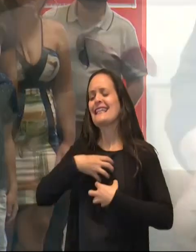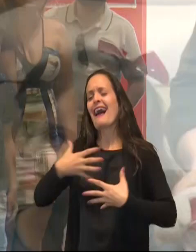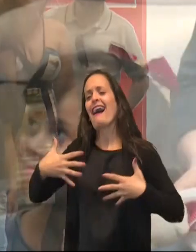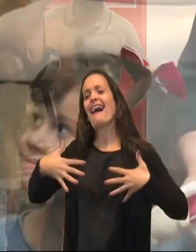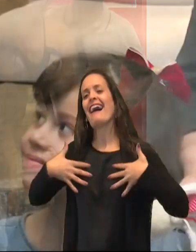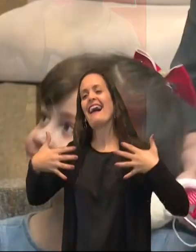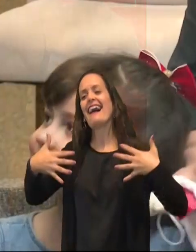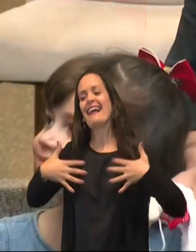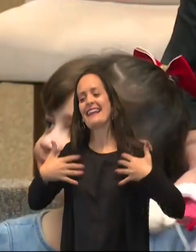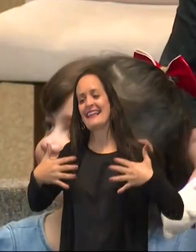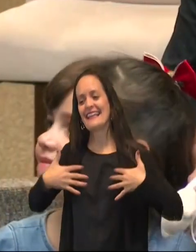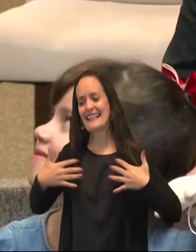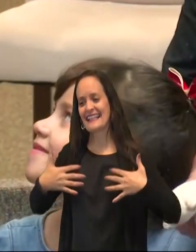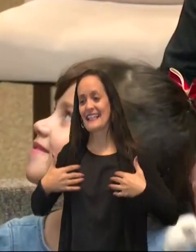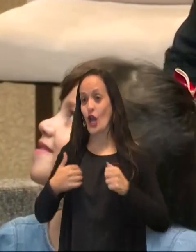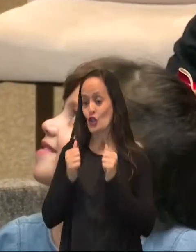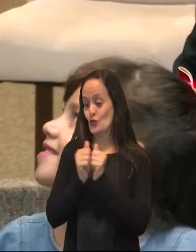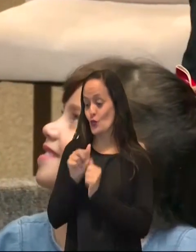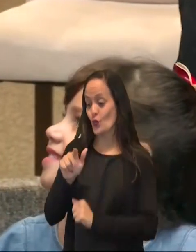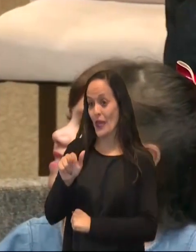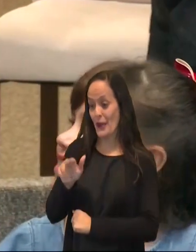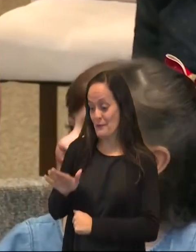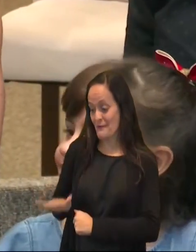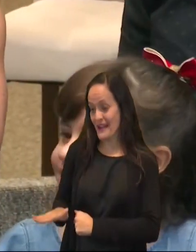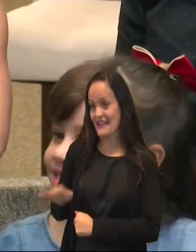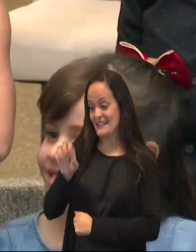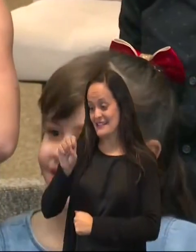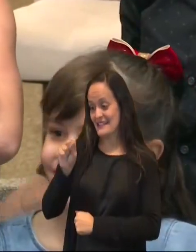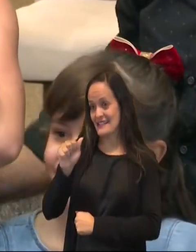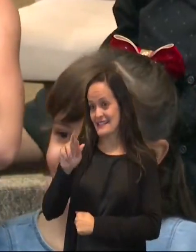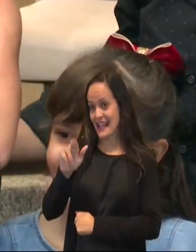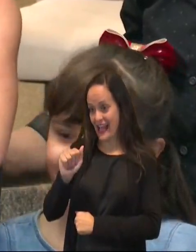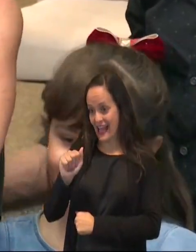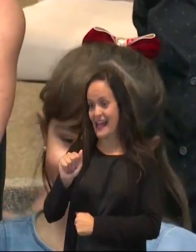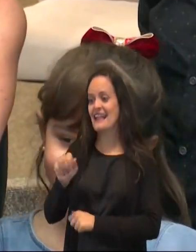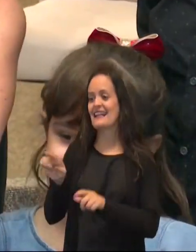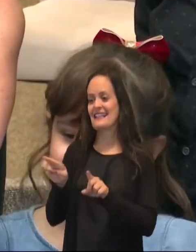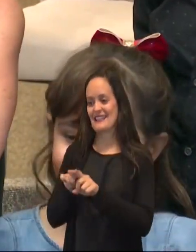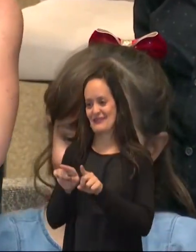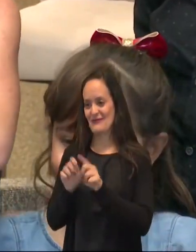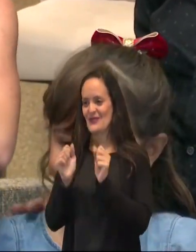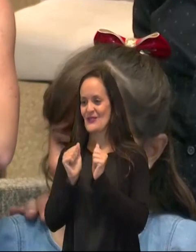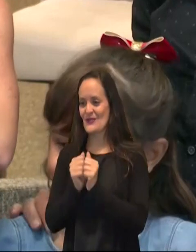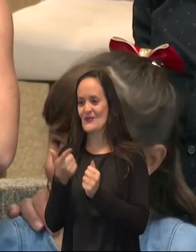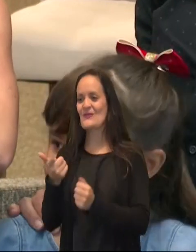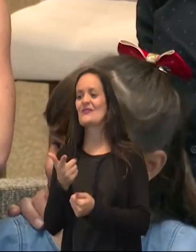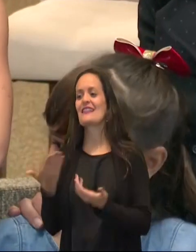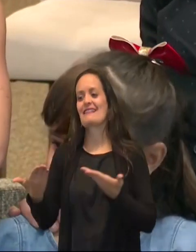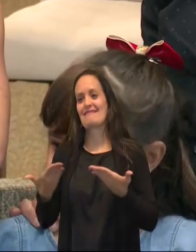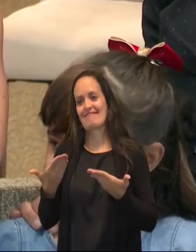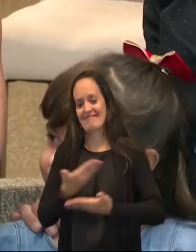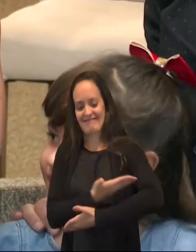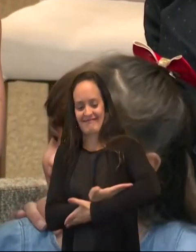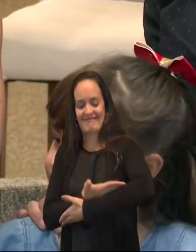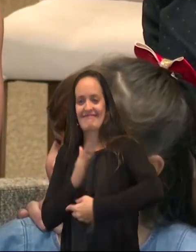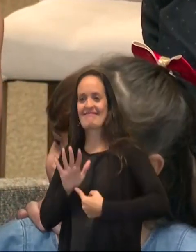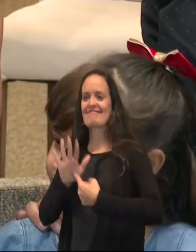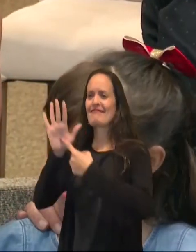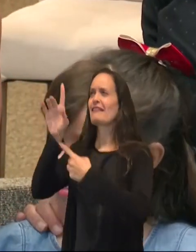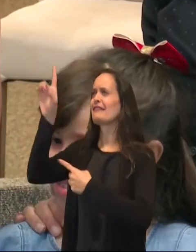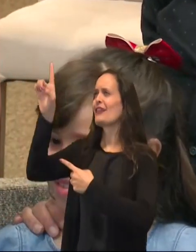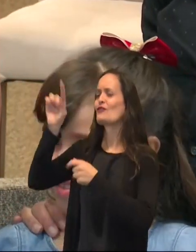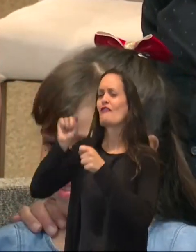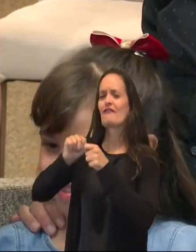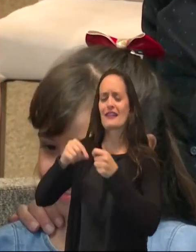a Sara, o Breno e a irmãzinha Beatriz hoje. Grandes coisas fez o Senhor por este